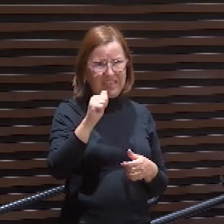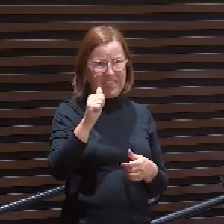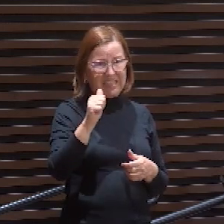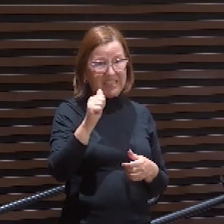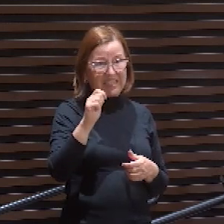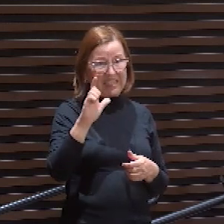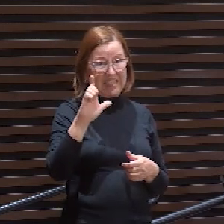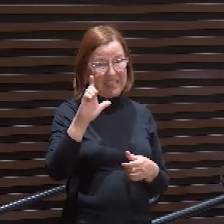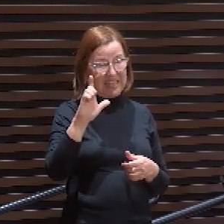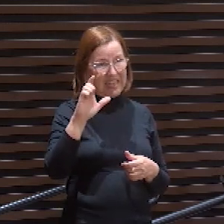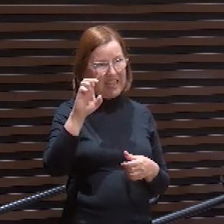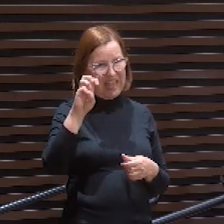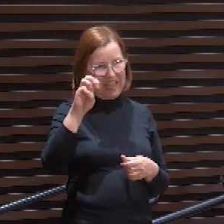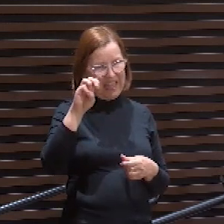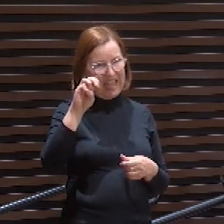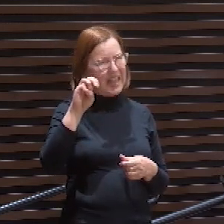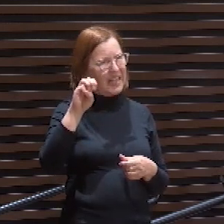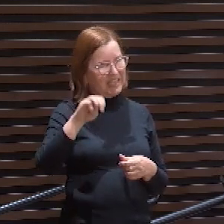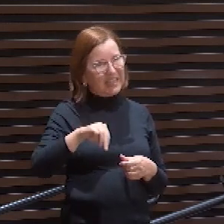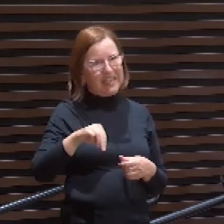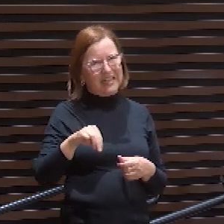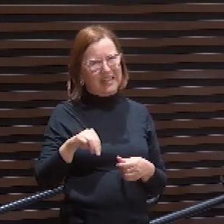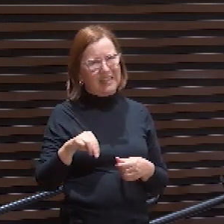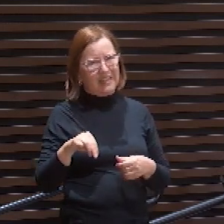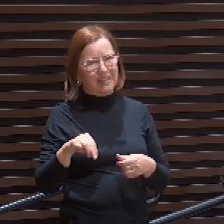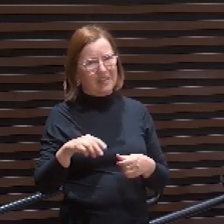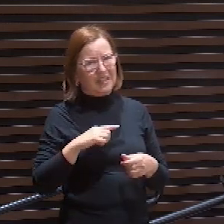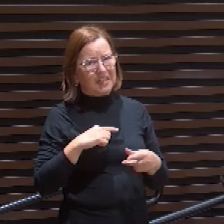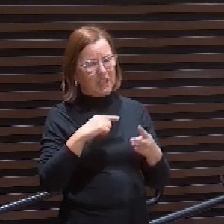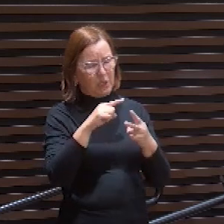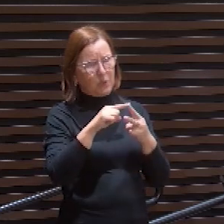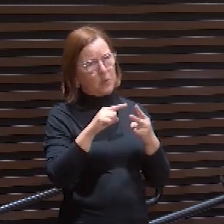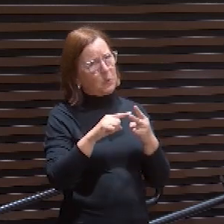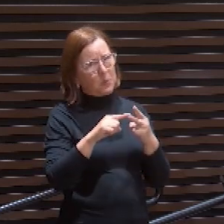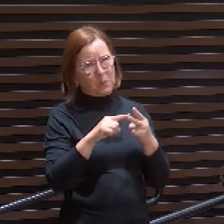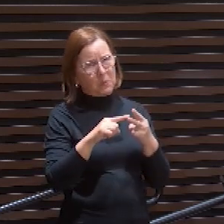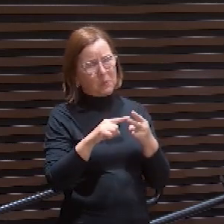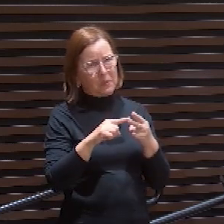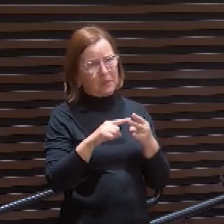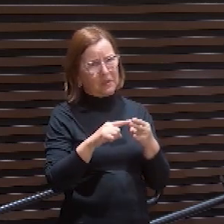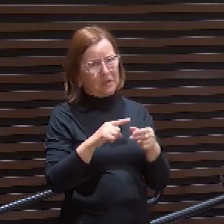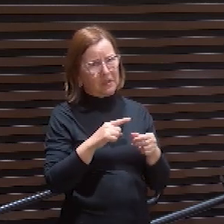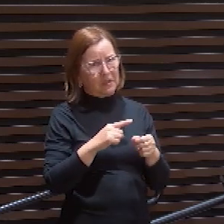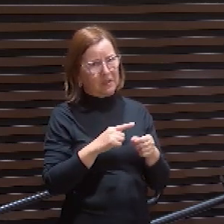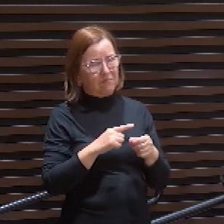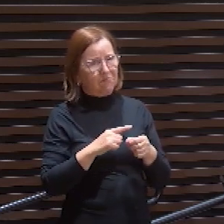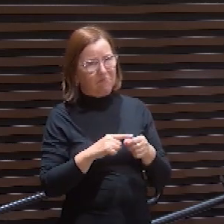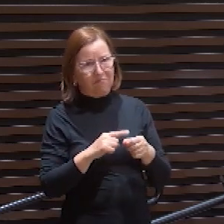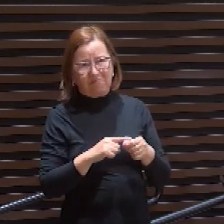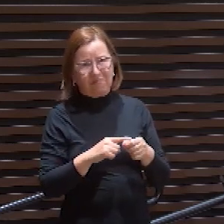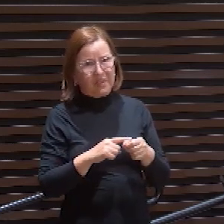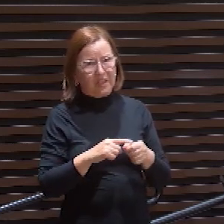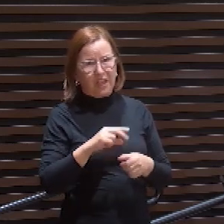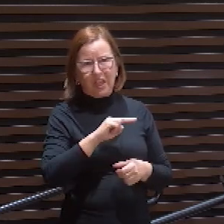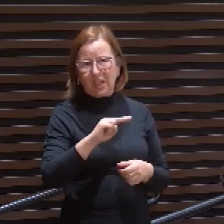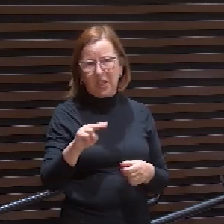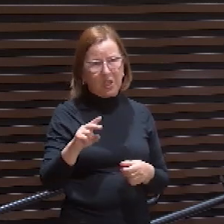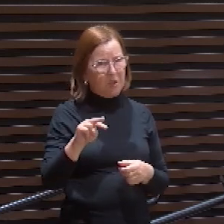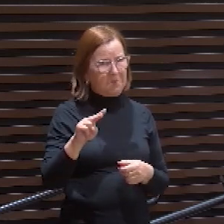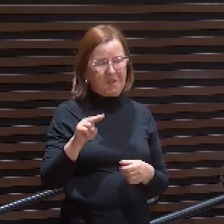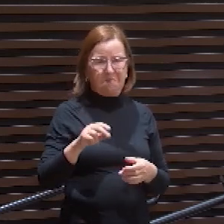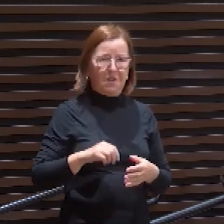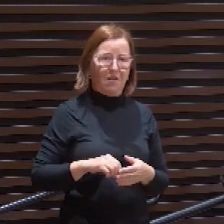Tem a Jerusalém da terra e tem a Jerusalém celestial.